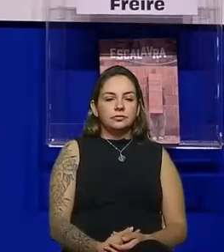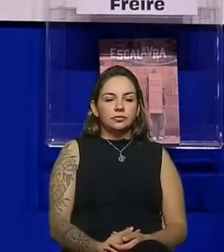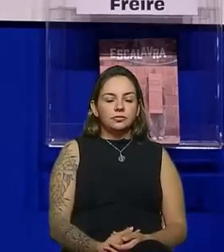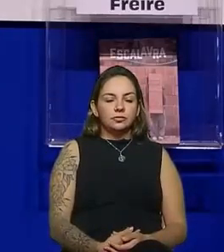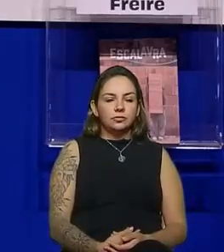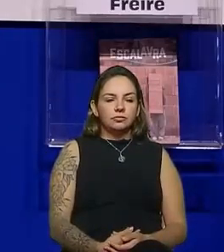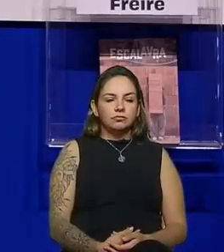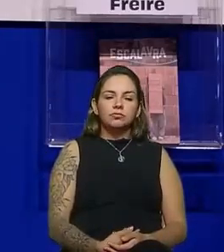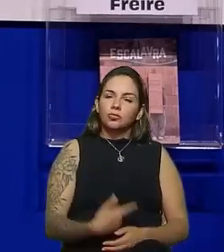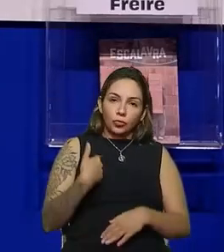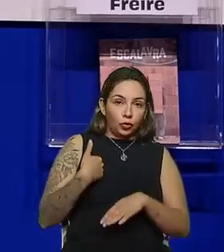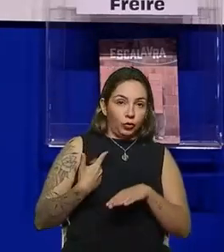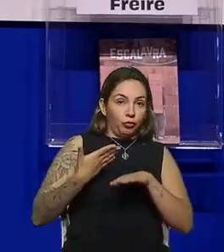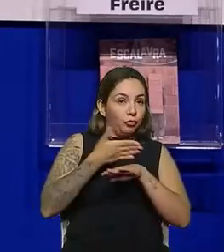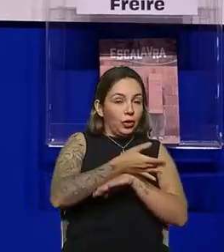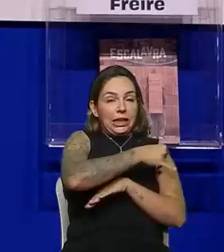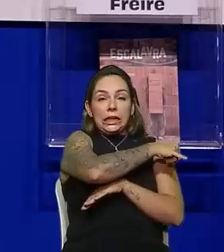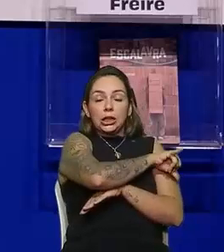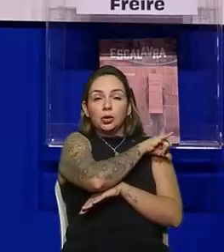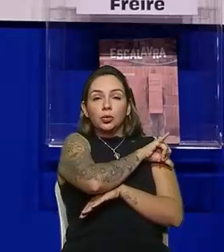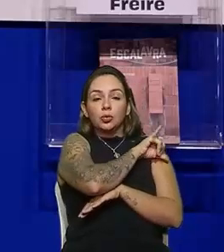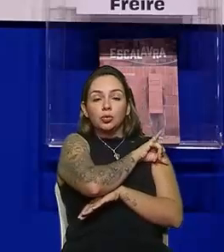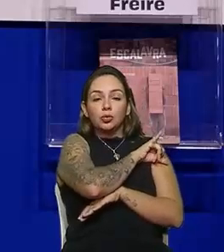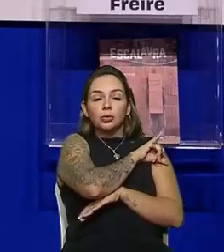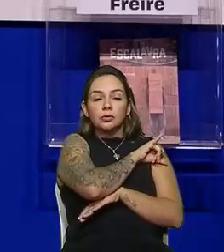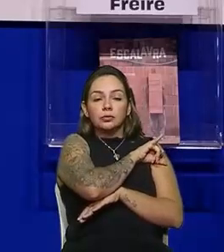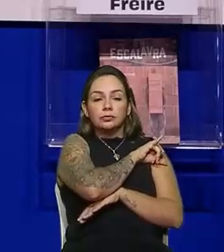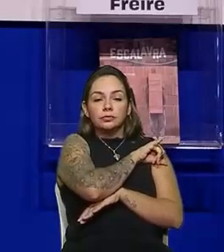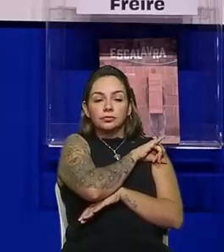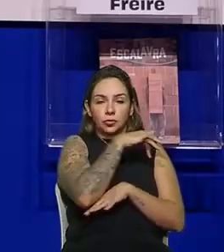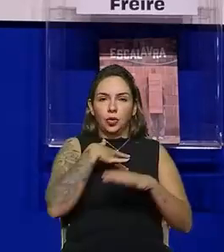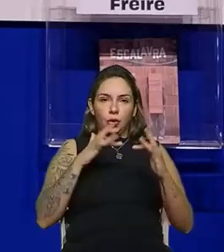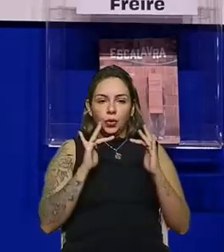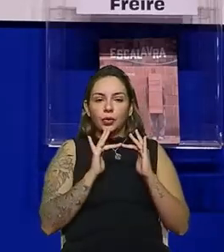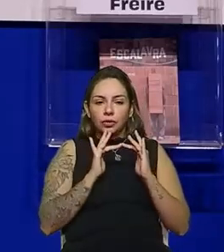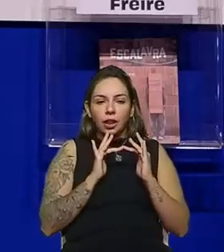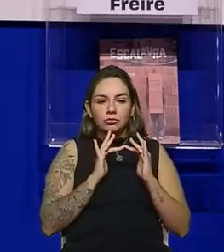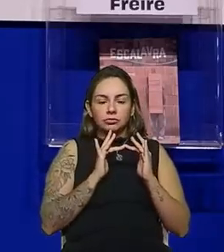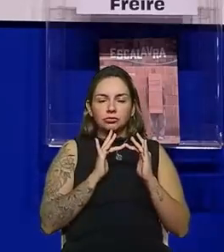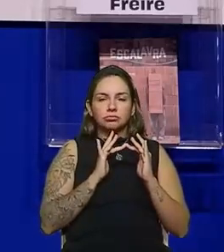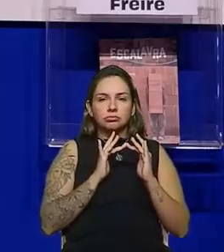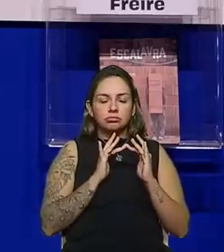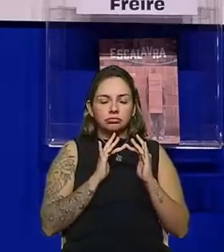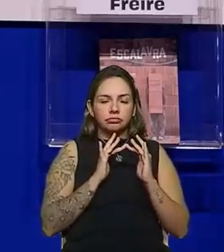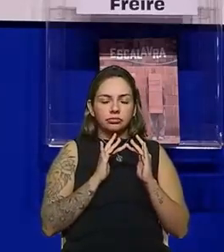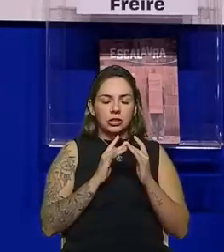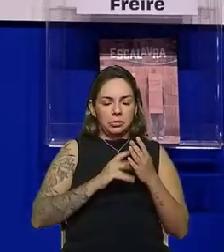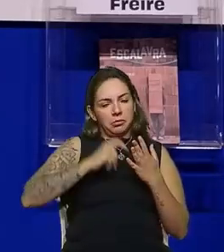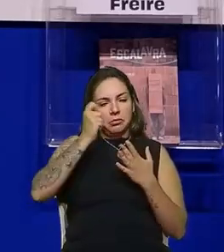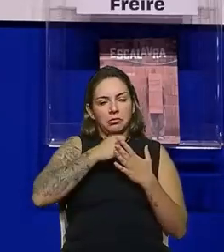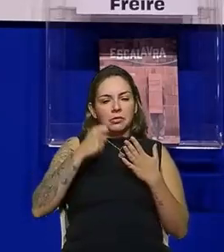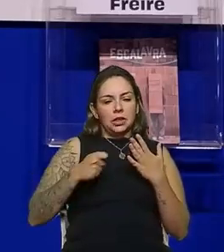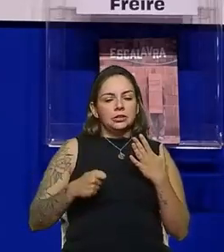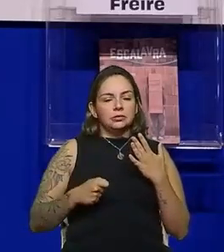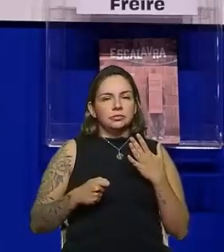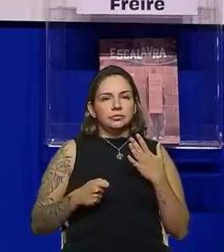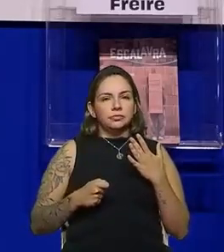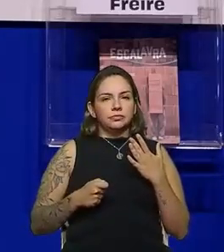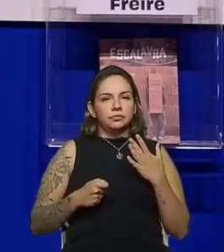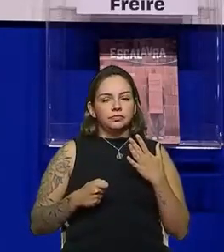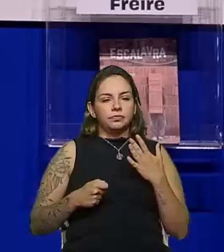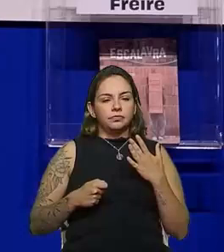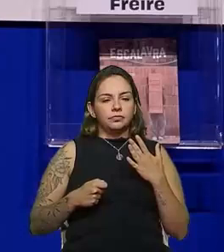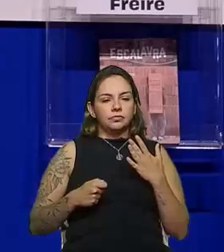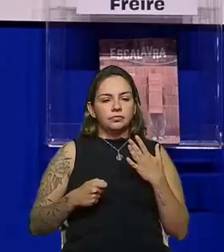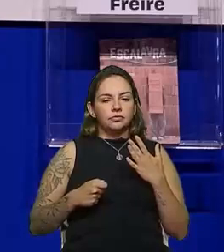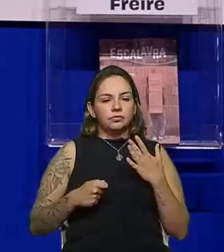Sabino. E fui ao Rio de Janeiro e entrei em contato com o Drummond. Isso já fazia alguns meses, né? Talvez uns 6